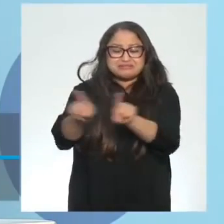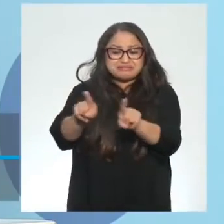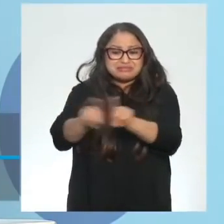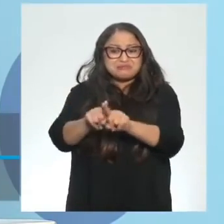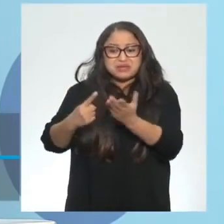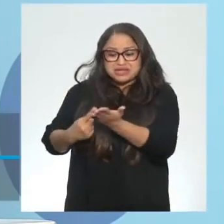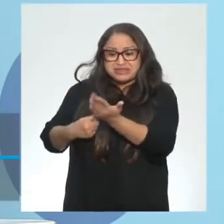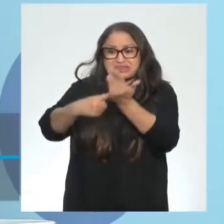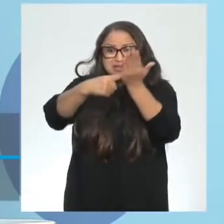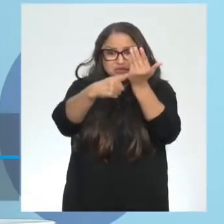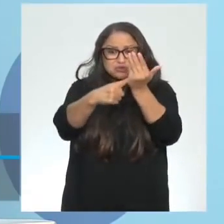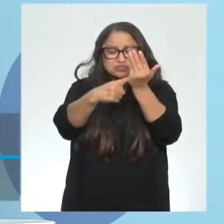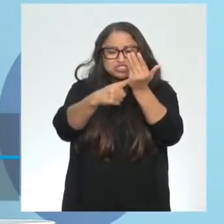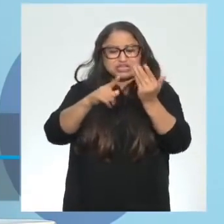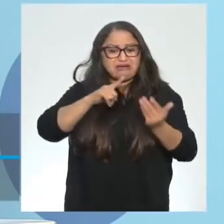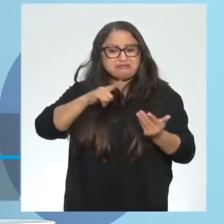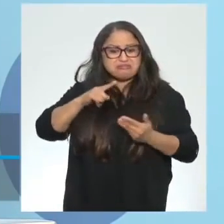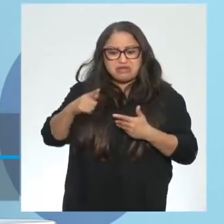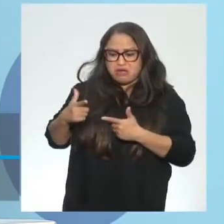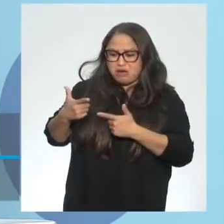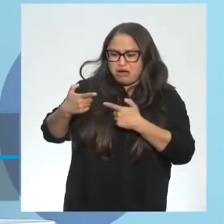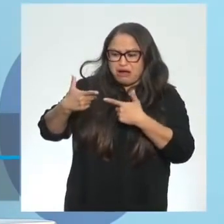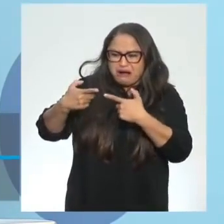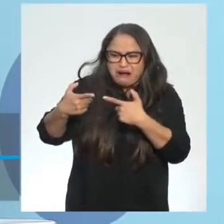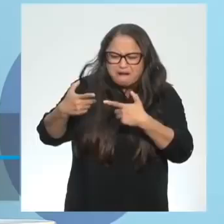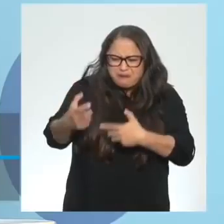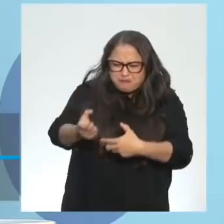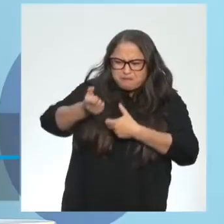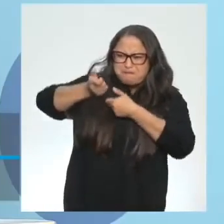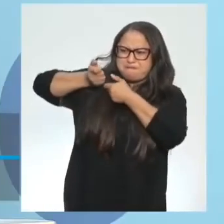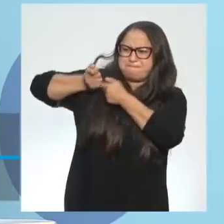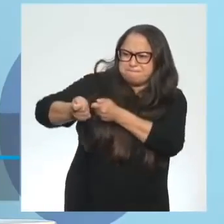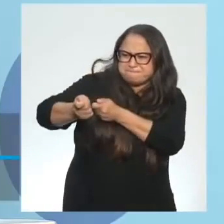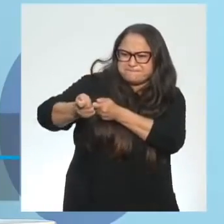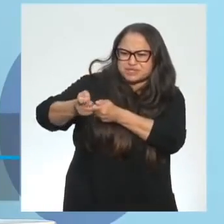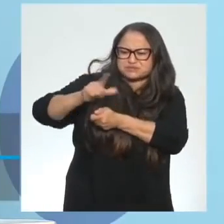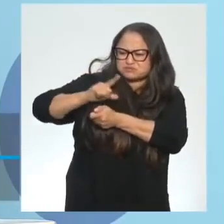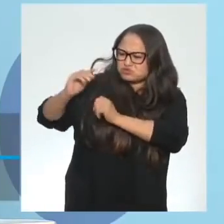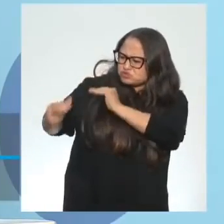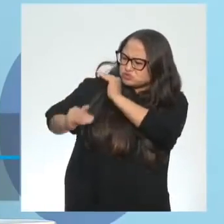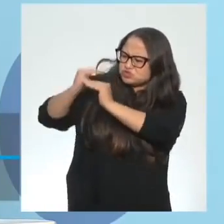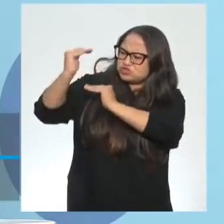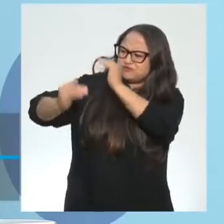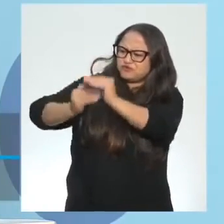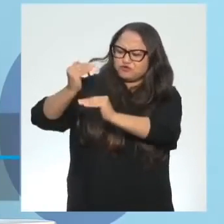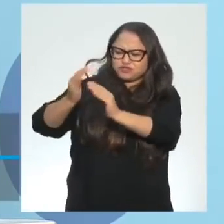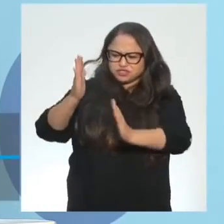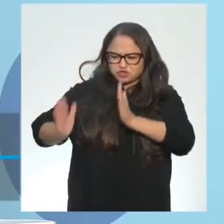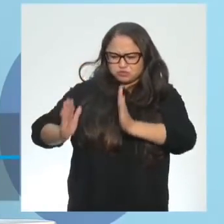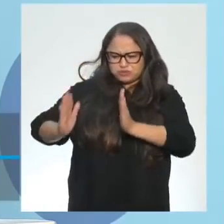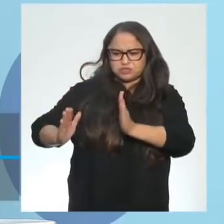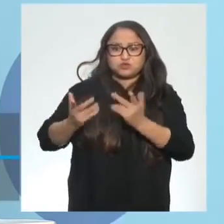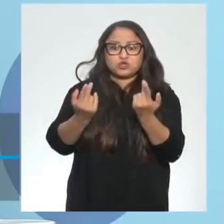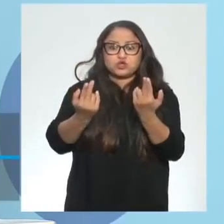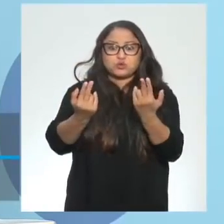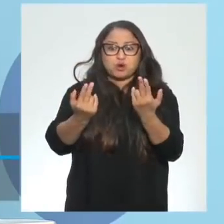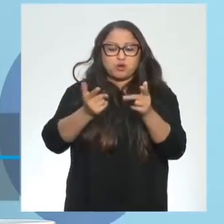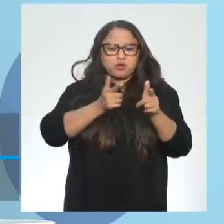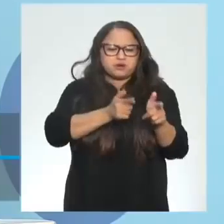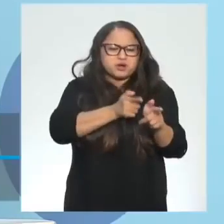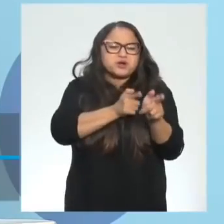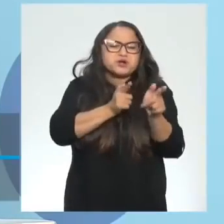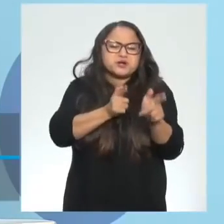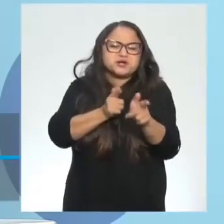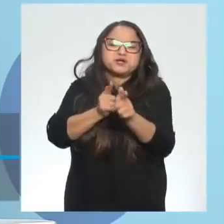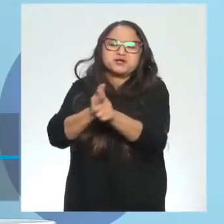bélica, né? Existiam armas de grande poder de destruição que foram desenvolvidas nesse momento, como a metralhadora, por exemplo,